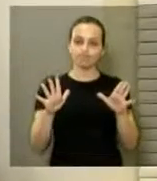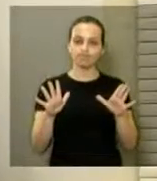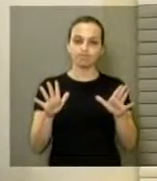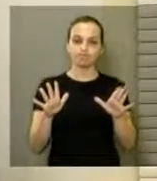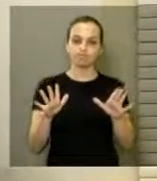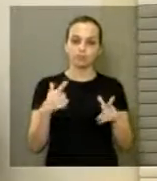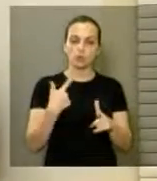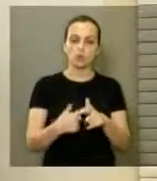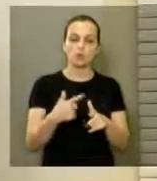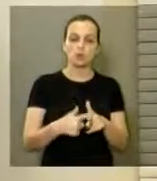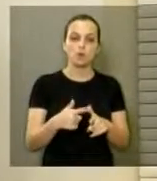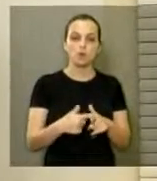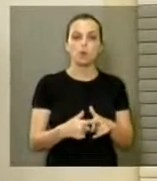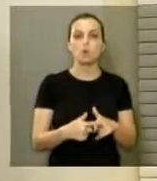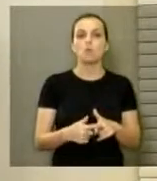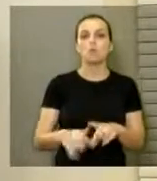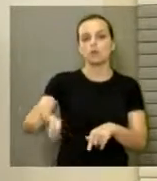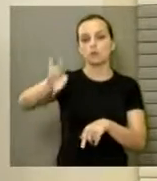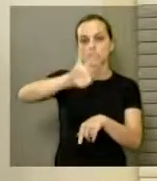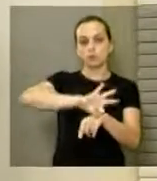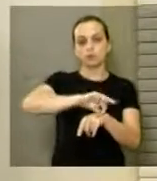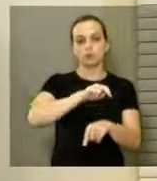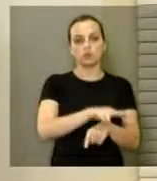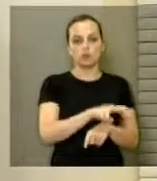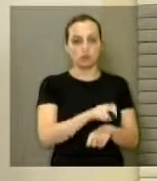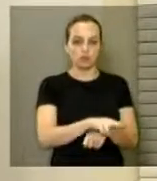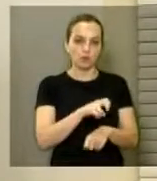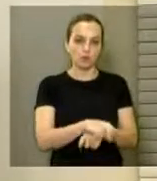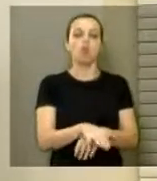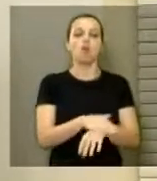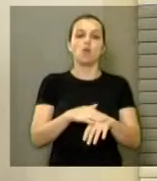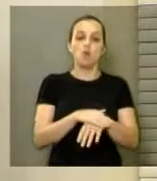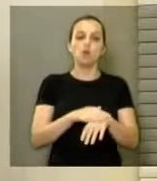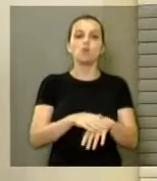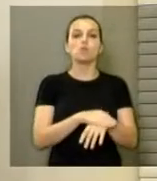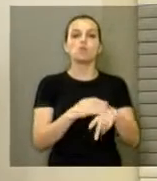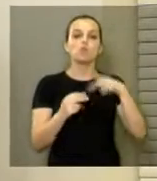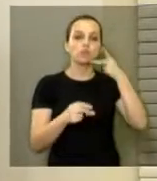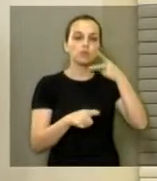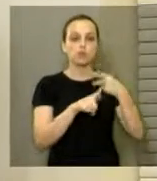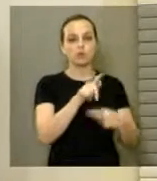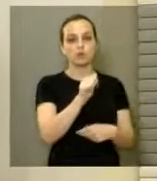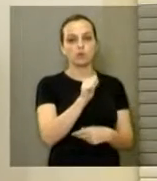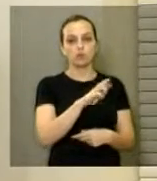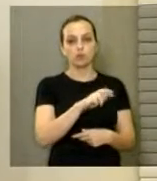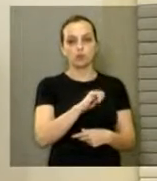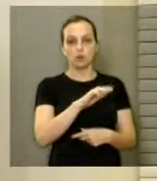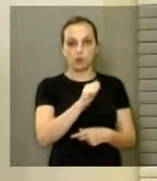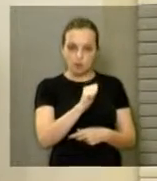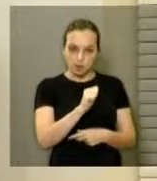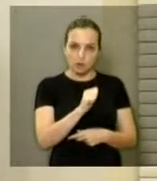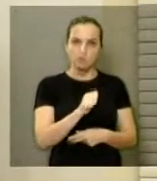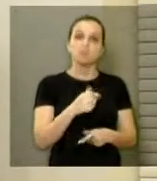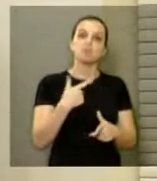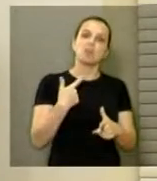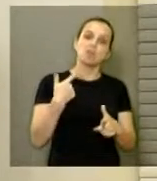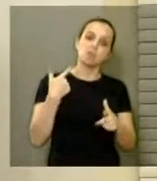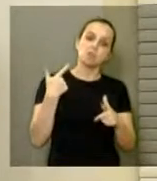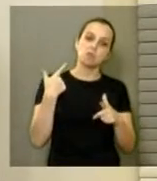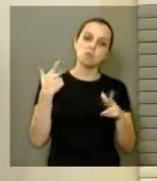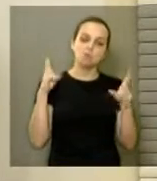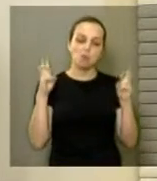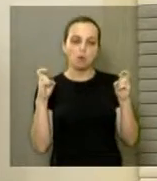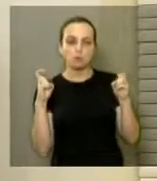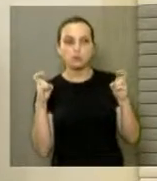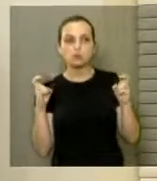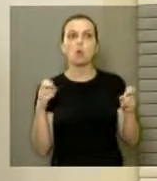problema da central de vagas, Júlio, conversando um pouco com a Gabriela, é um assunto que interessa, eu acho que é um grande problema de